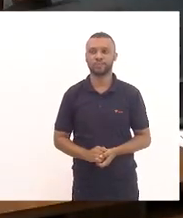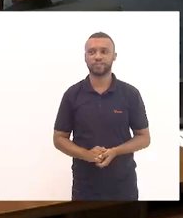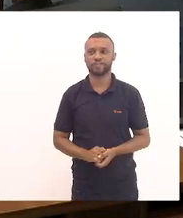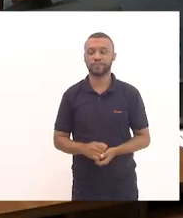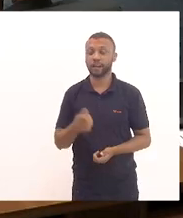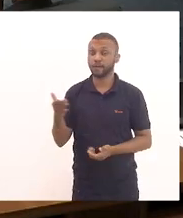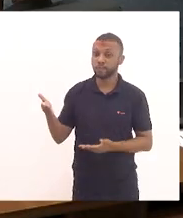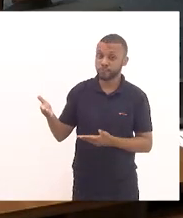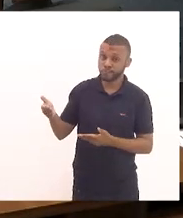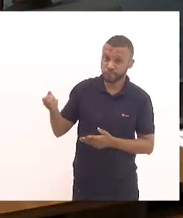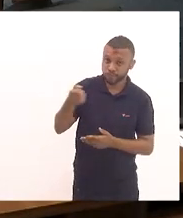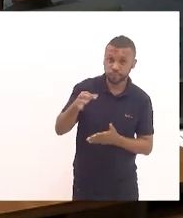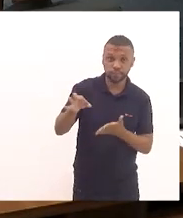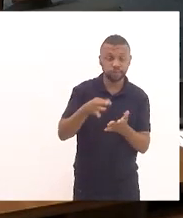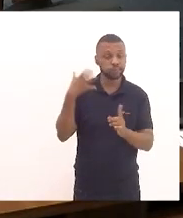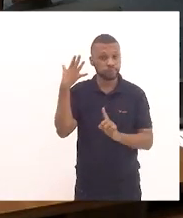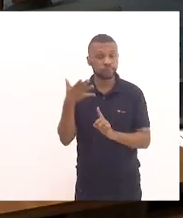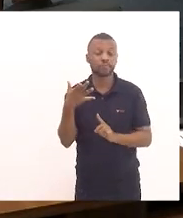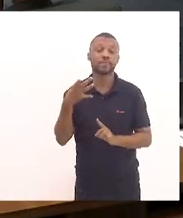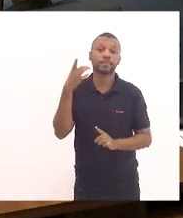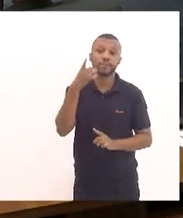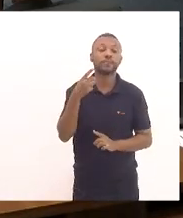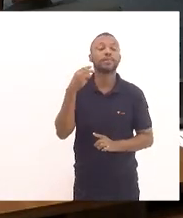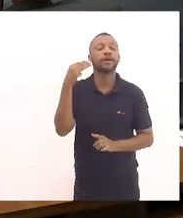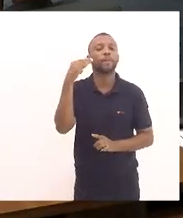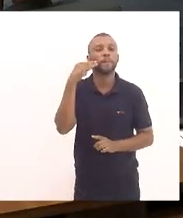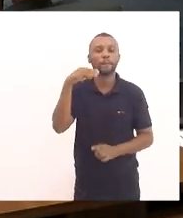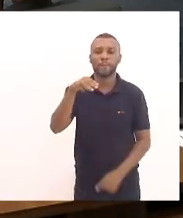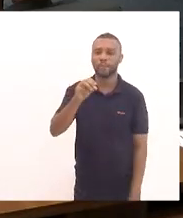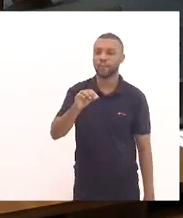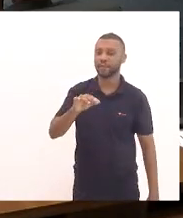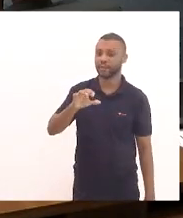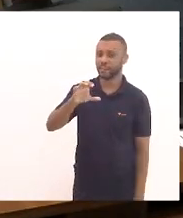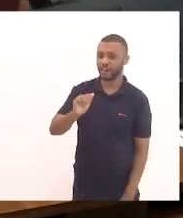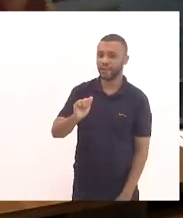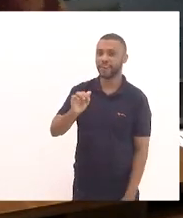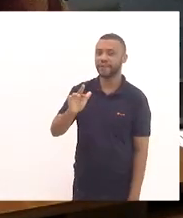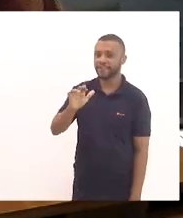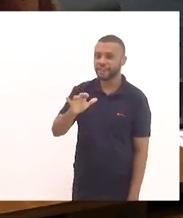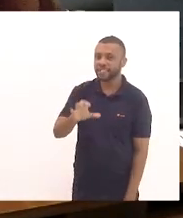Próximo orador inscrita, deputada Mônica Francisco.